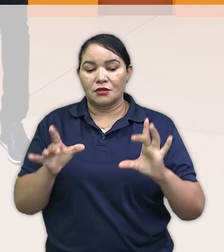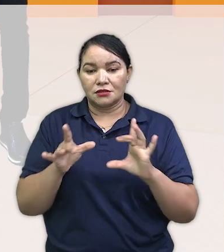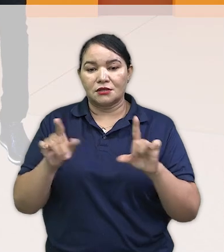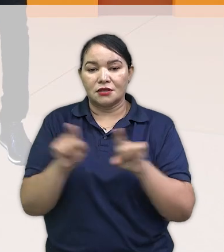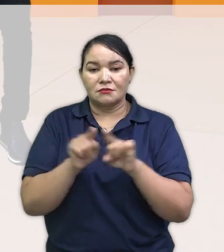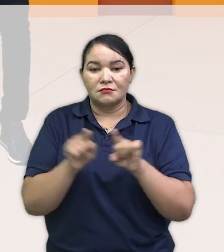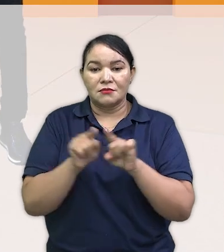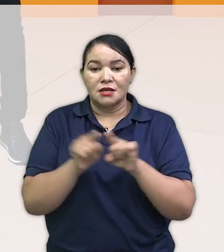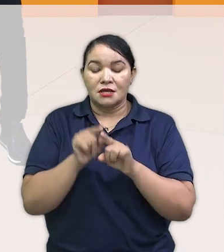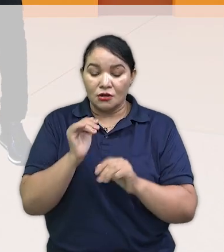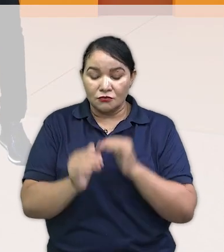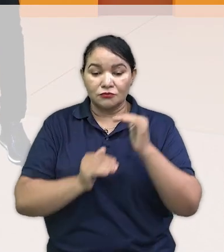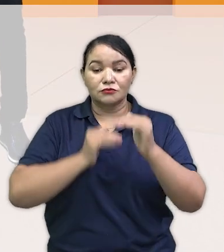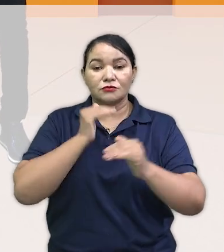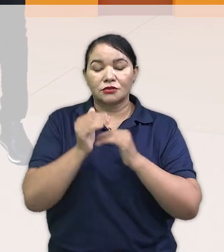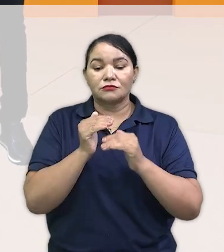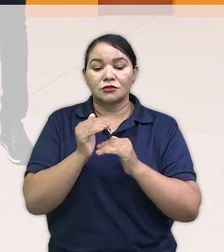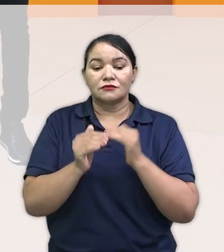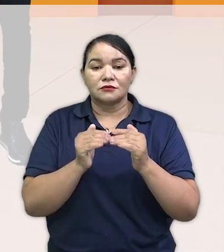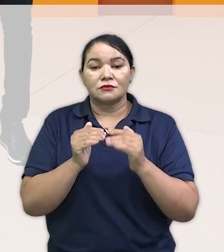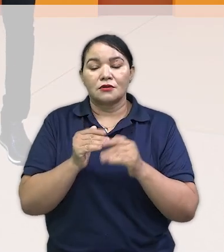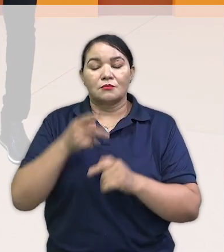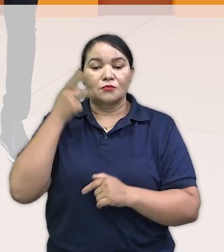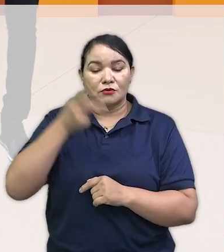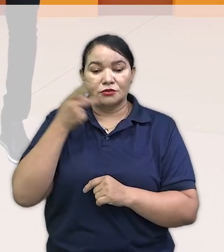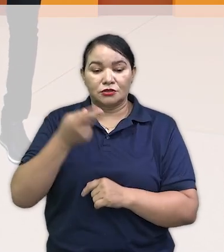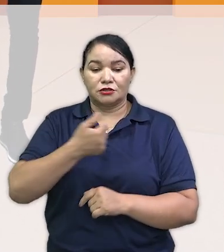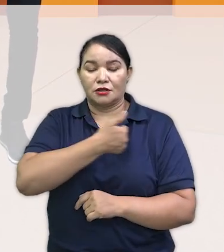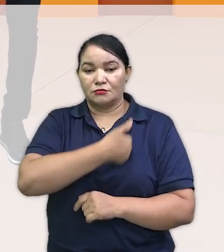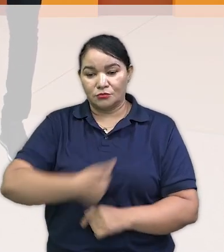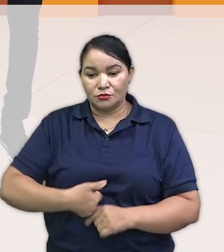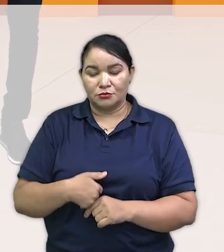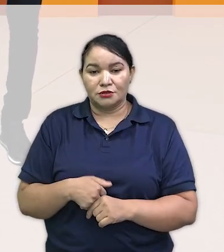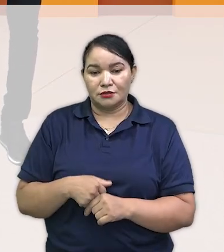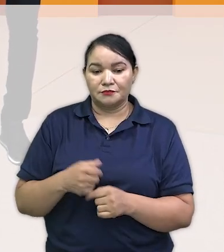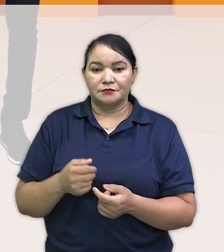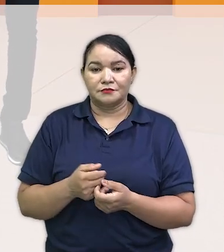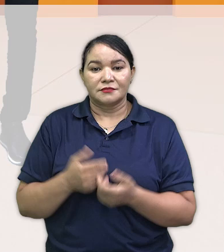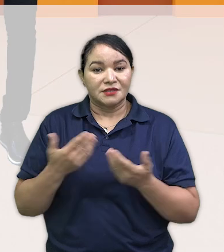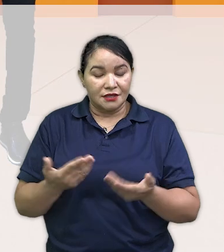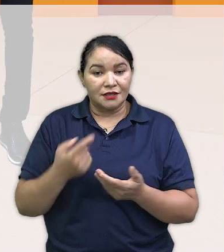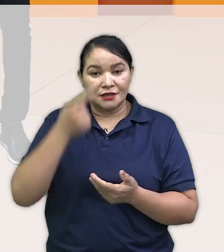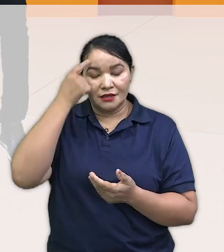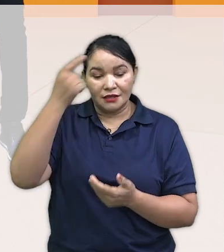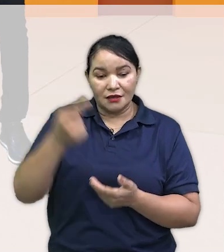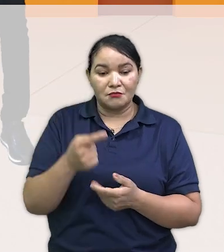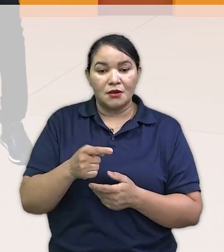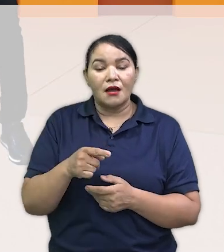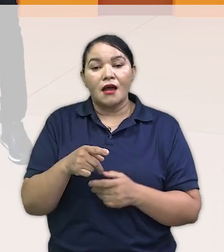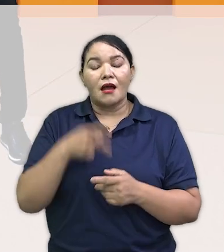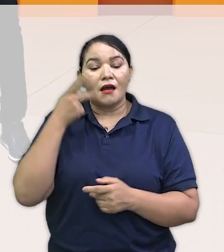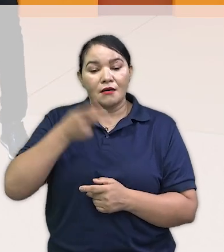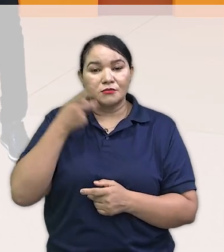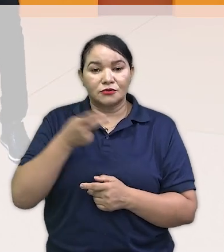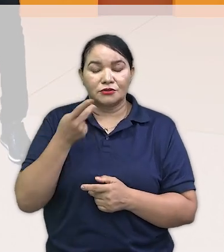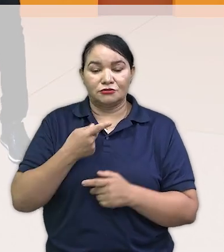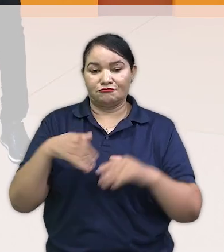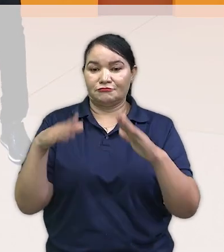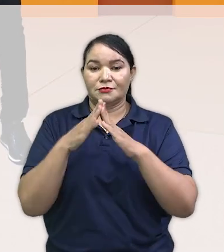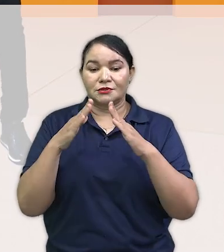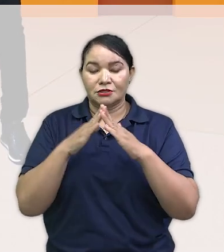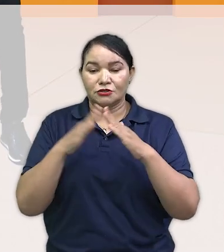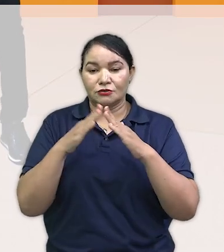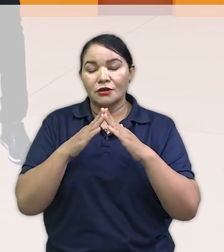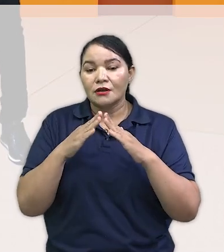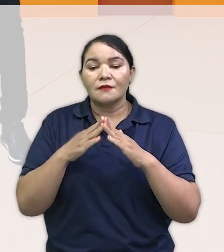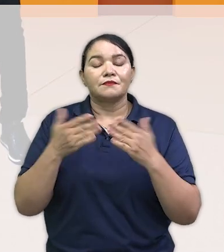a construção de políticas públicas mais abrangentes. Olha a política habitacional que eu falei lá no início.